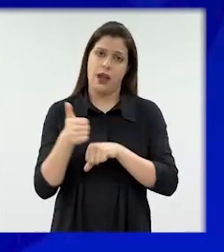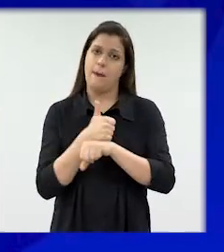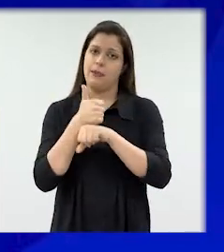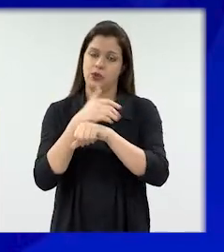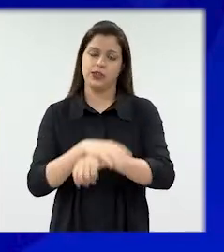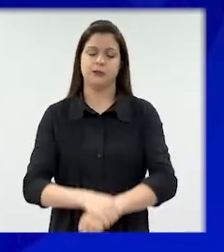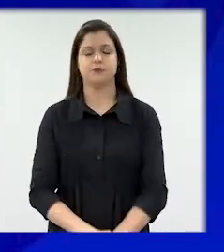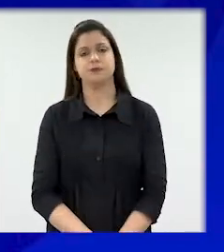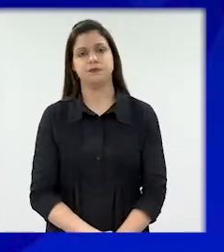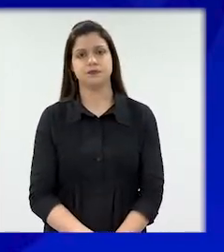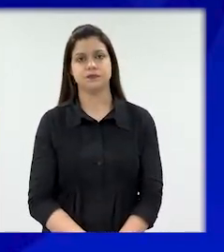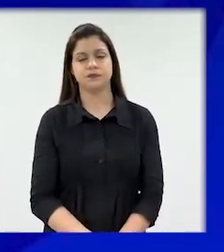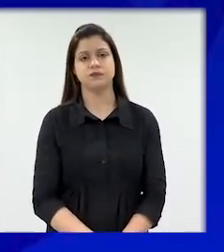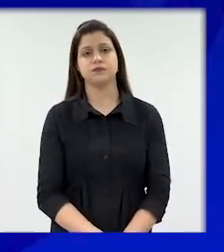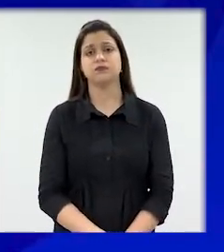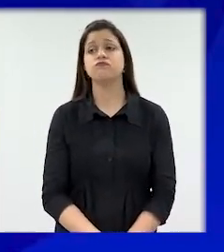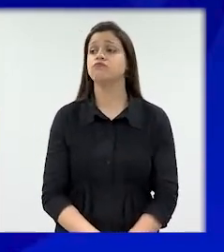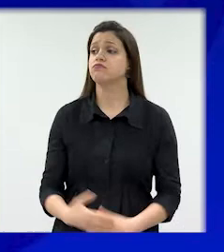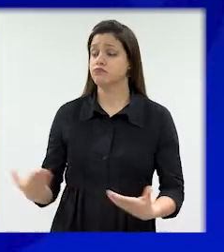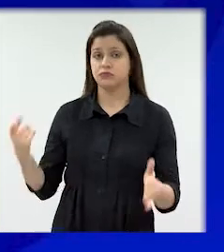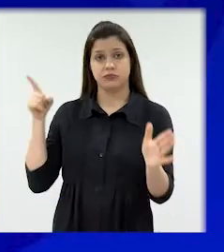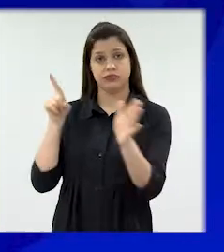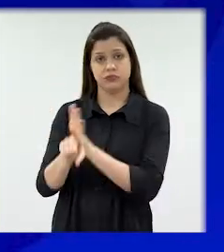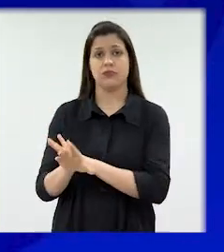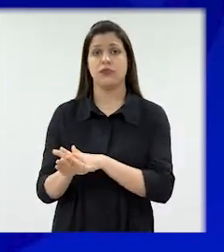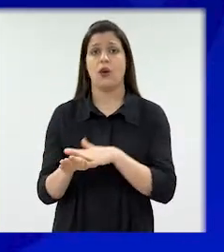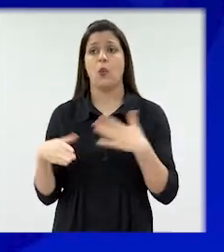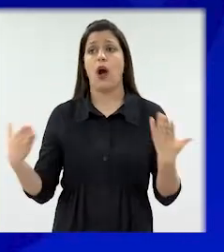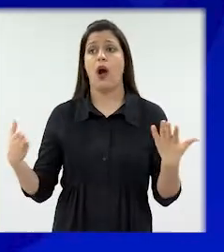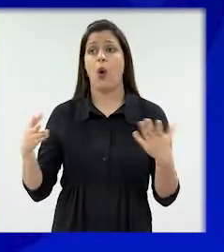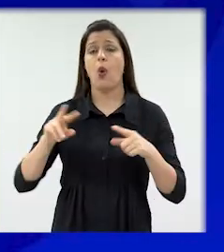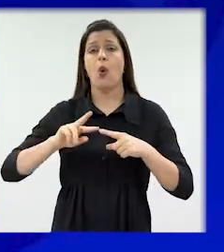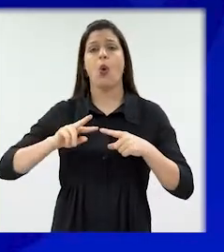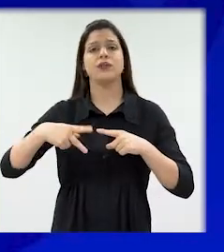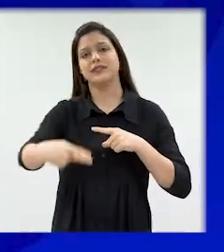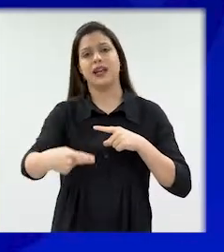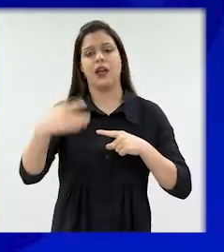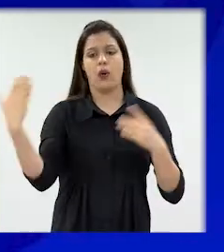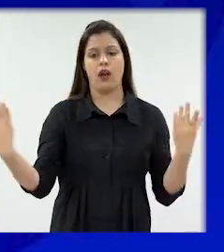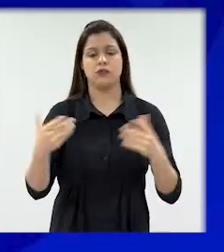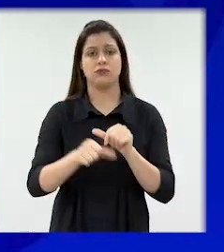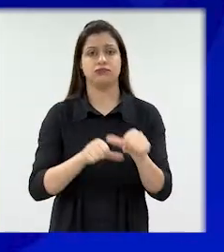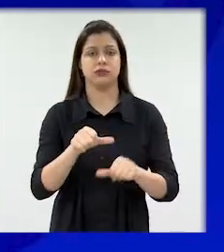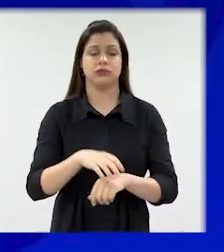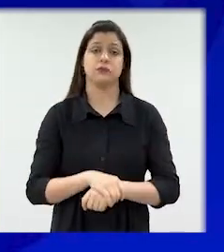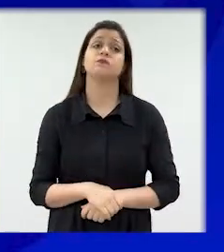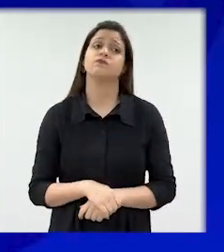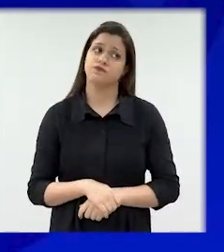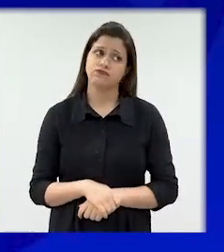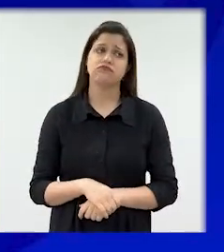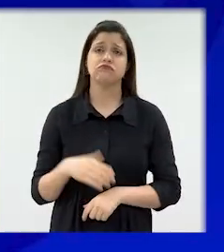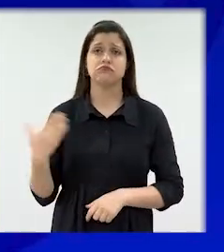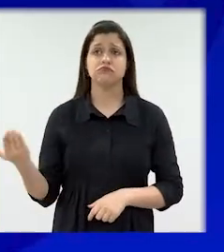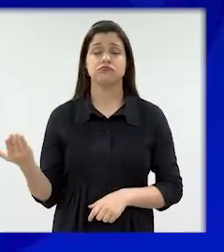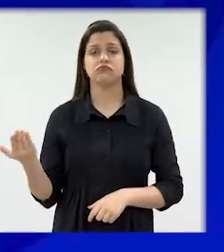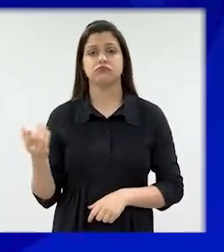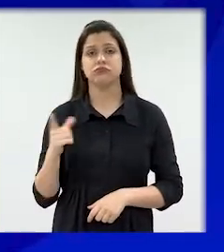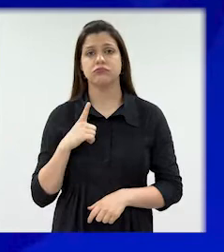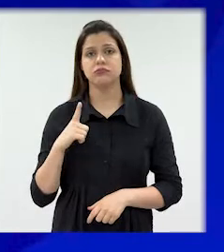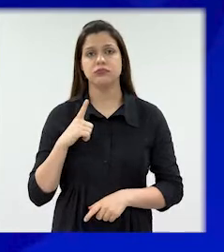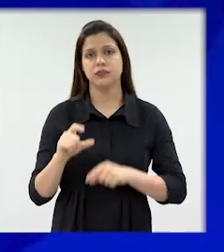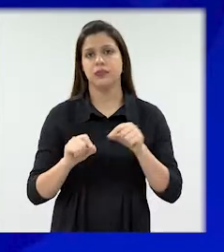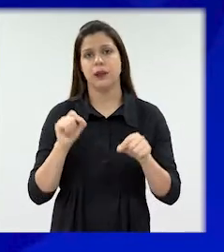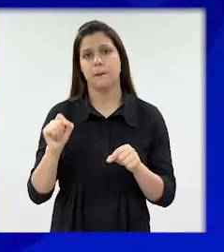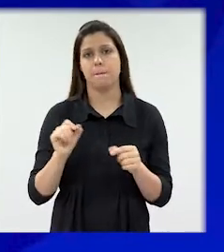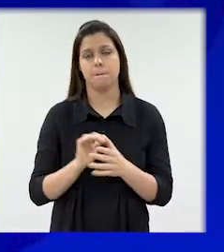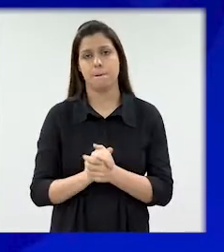uma prioridade nossa. Desembargador, quais são as consequências dessa mudança? As consequências, como eu disse, não